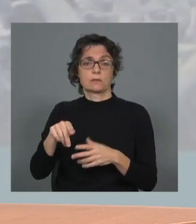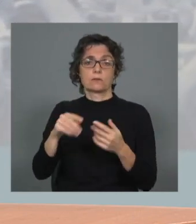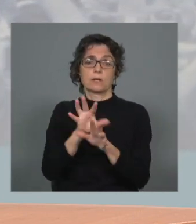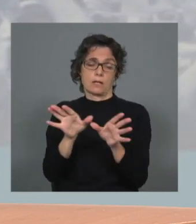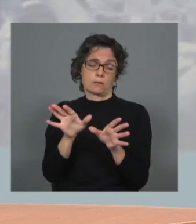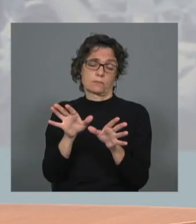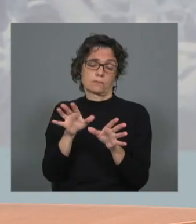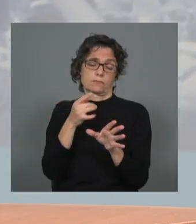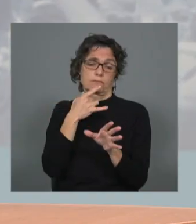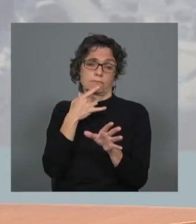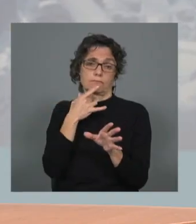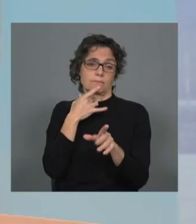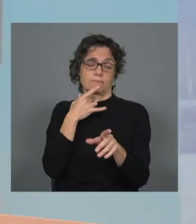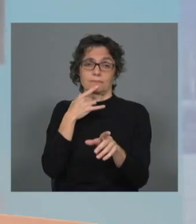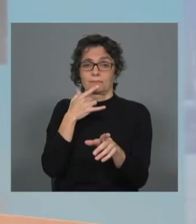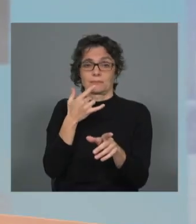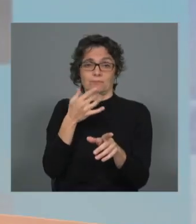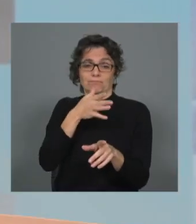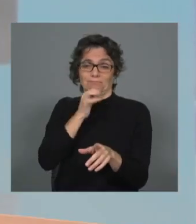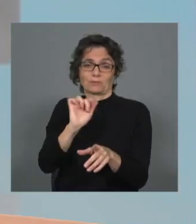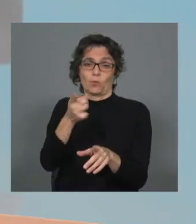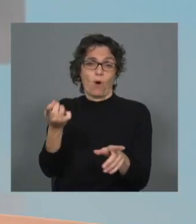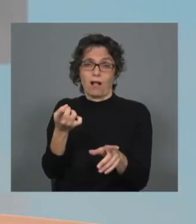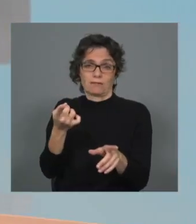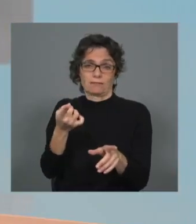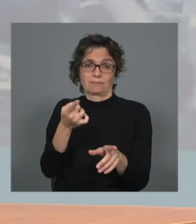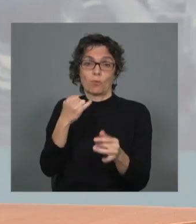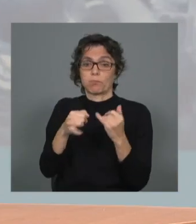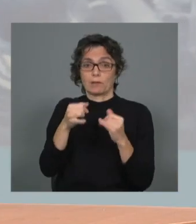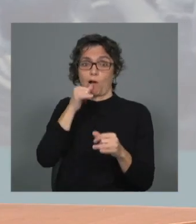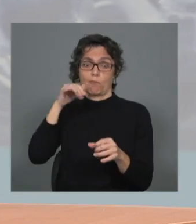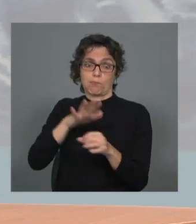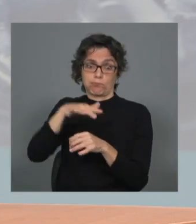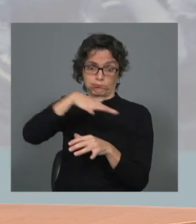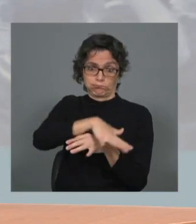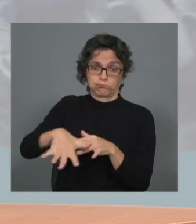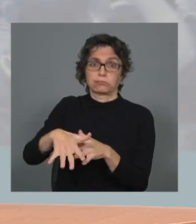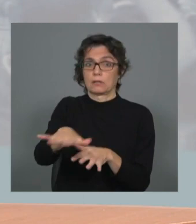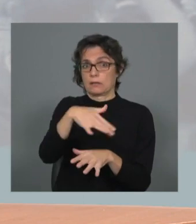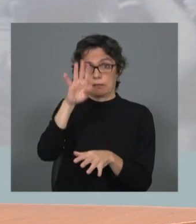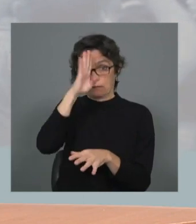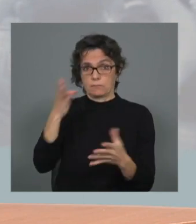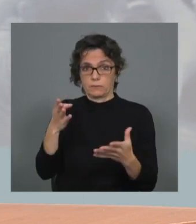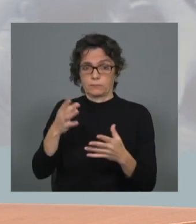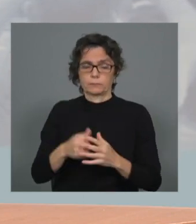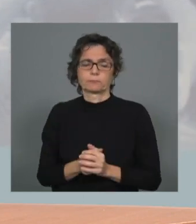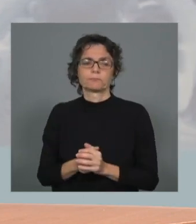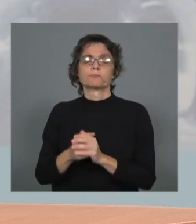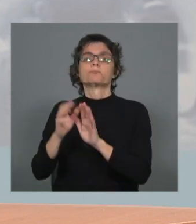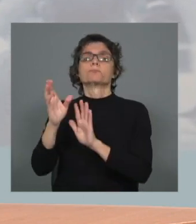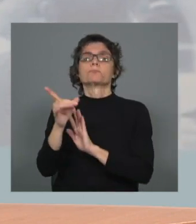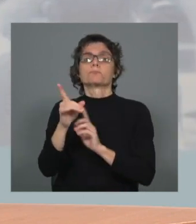dada. A partir daí, basicamente, foi o que acabamos de fazer, é olhar para as imagens e tirar daí a mensagem necessária. Obviamente que a